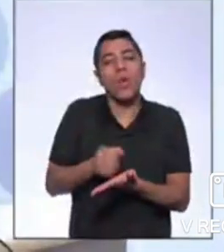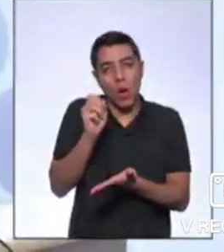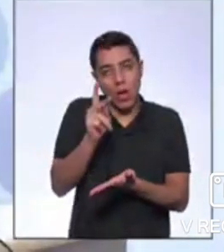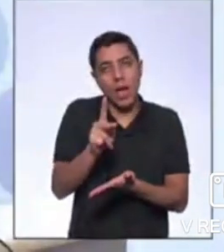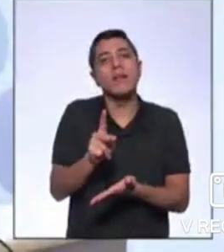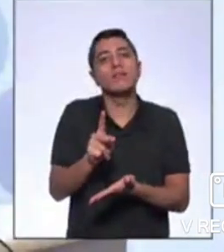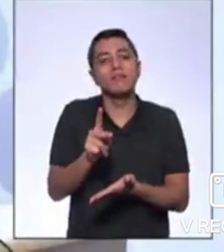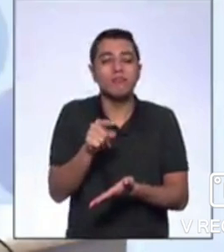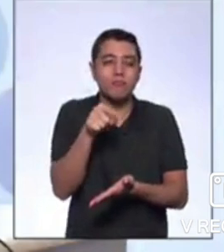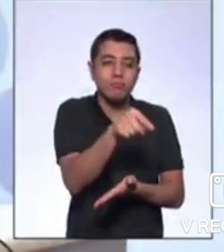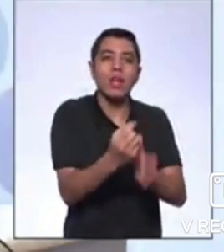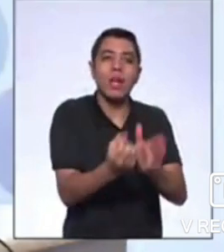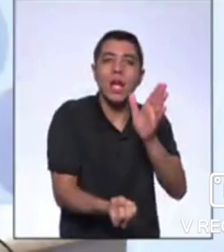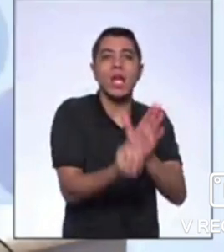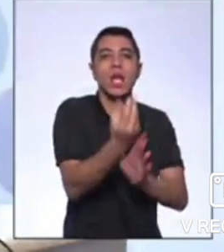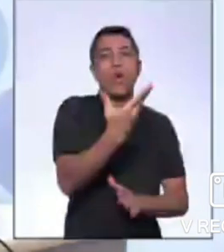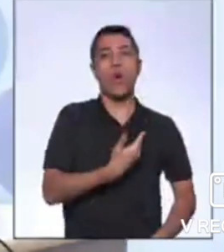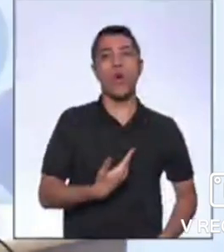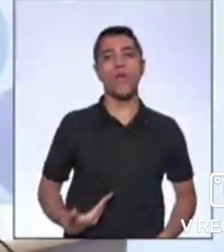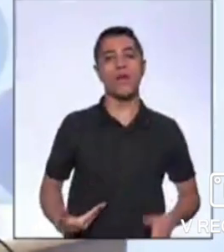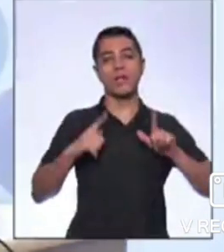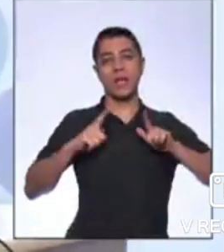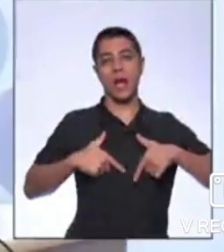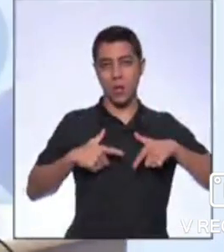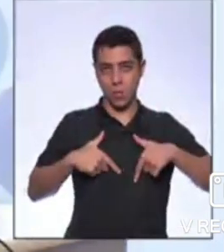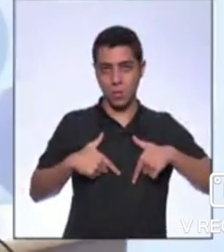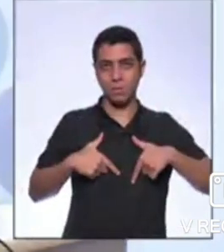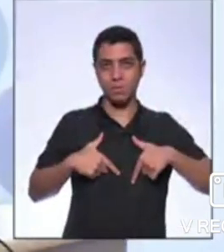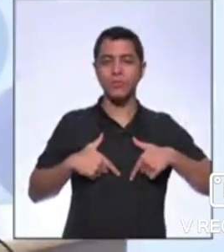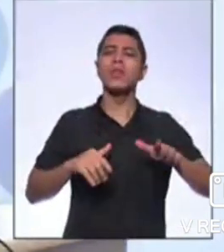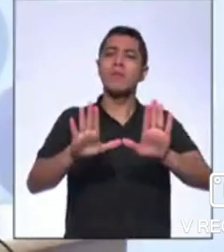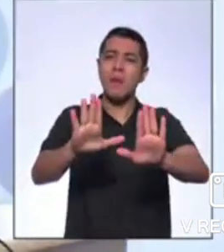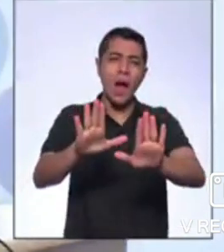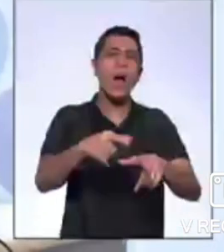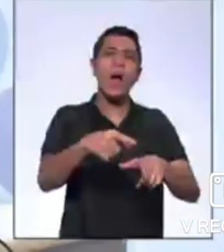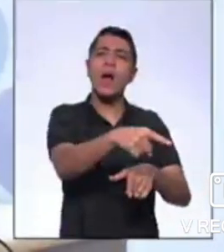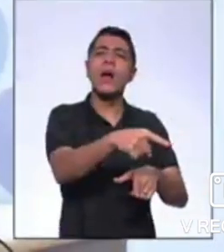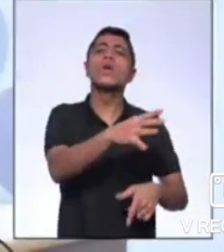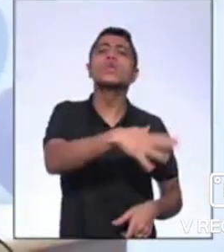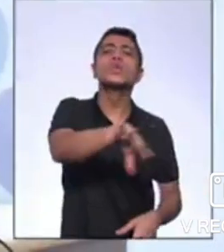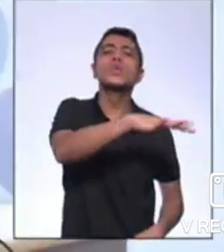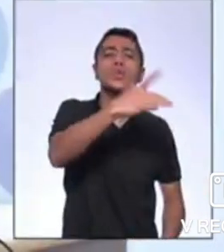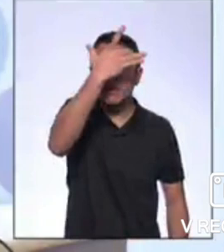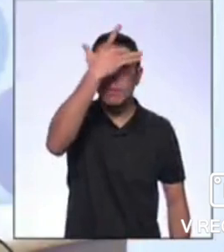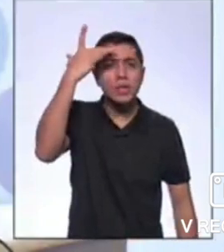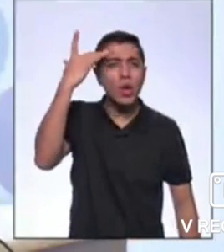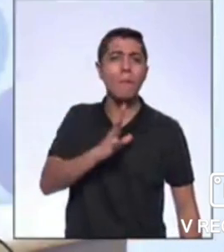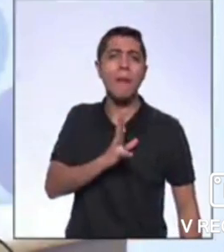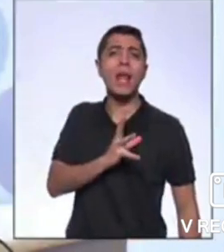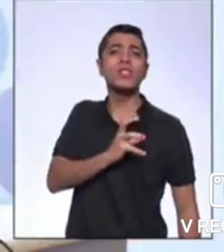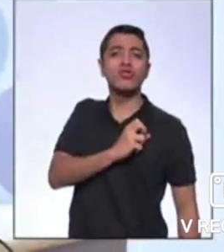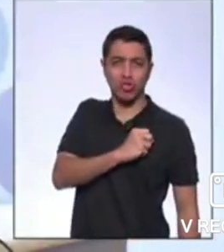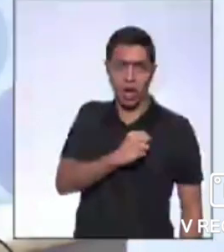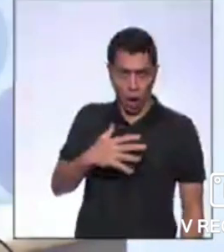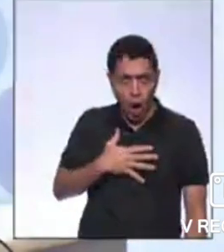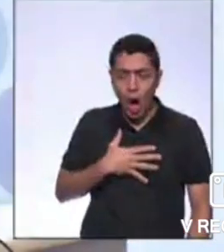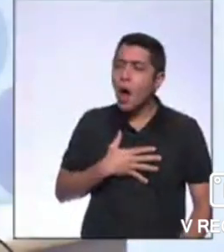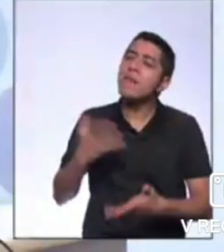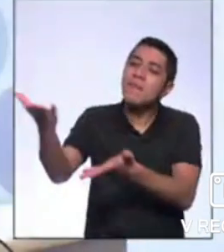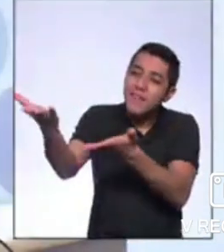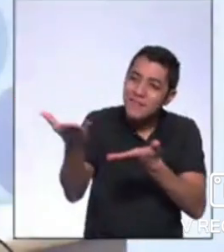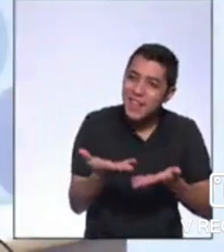bem-vindos de volta, judeus, o território não vazio? Não, né? Então, os palestinos estão lá dessa vez, né, professor? E aí,